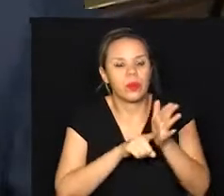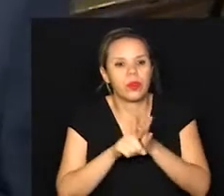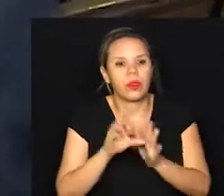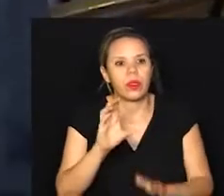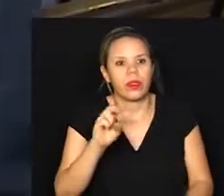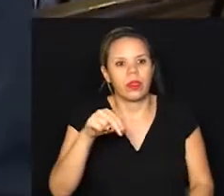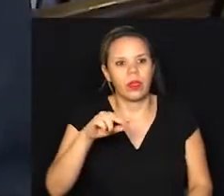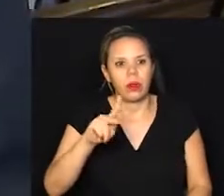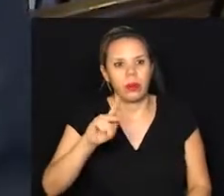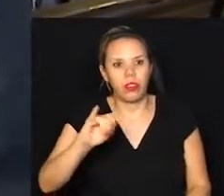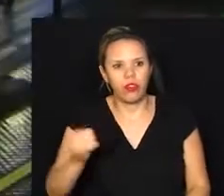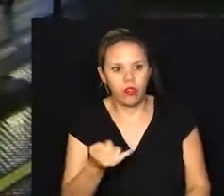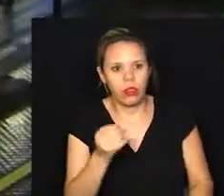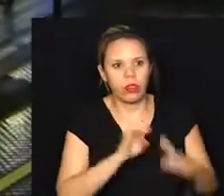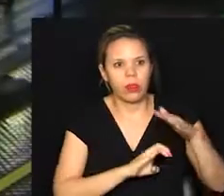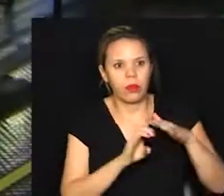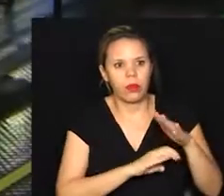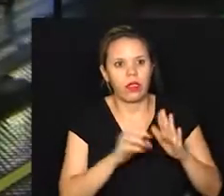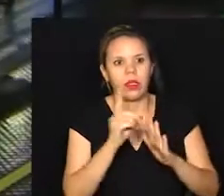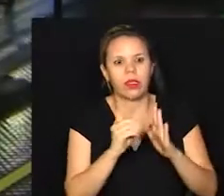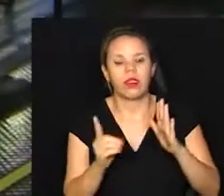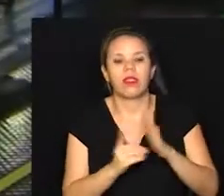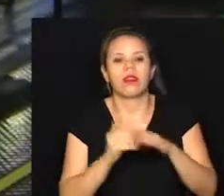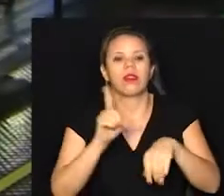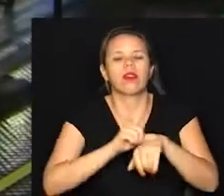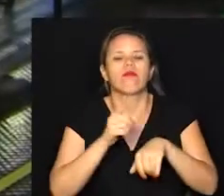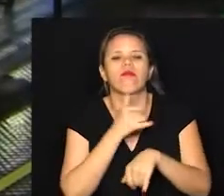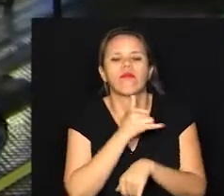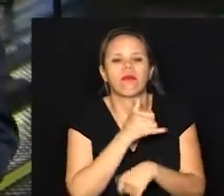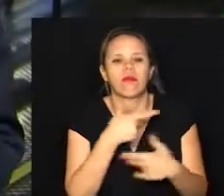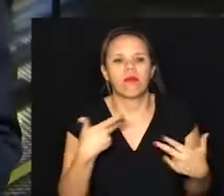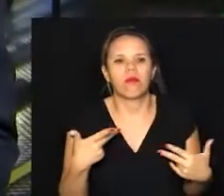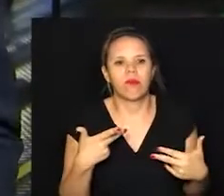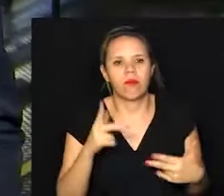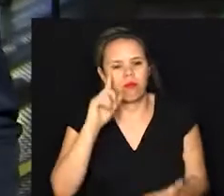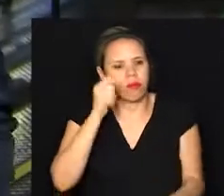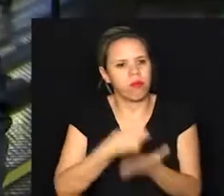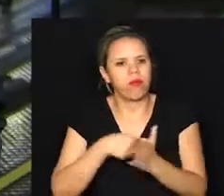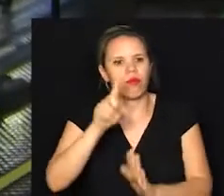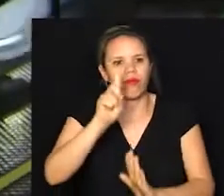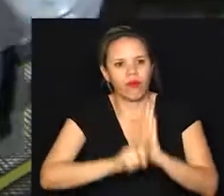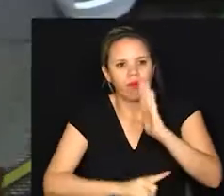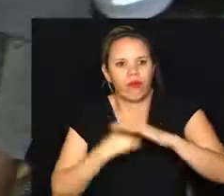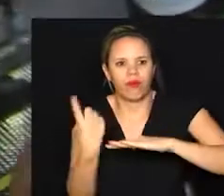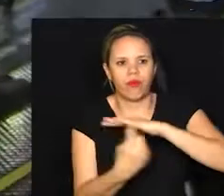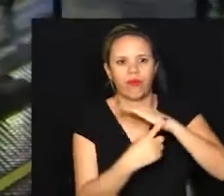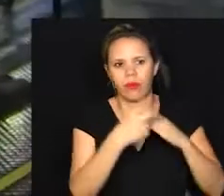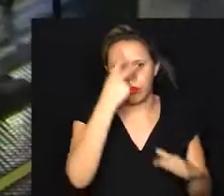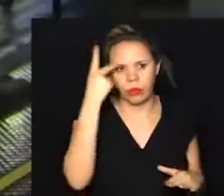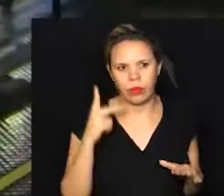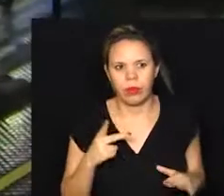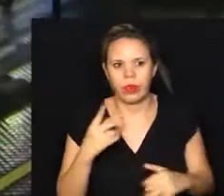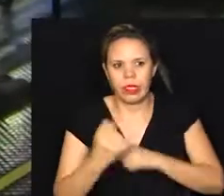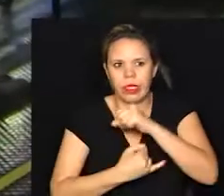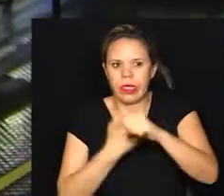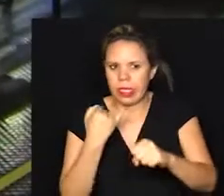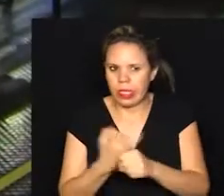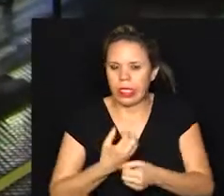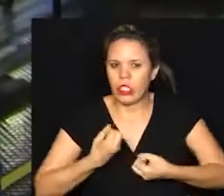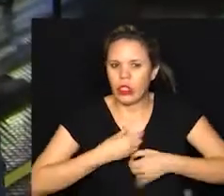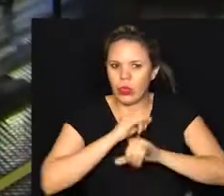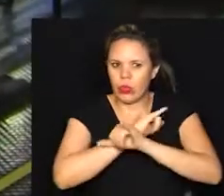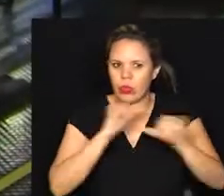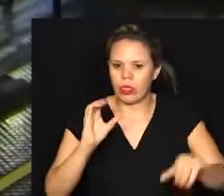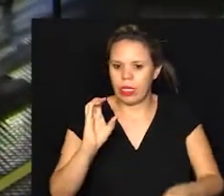o CNPJ da empresa. O decreto do comércio eletrônico, por exemplo, ele garante esse direito para o consumidor. Todo site deve